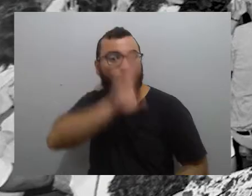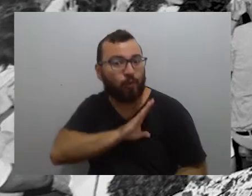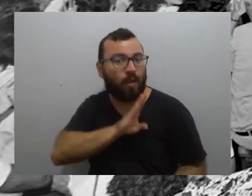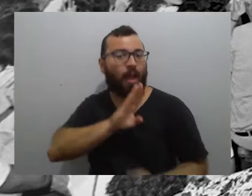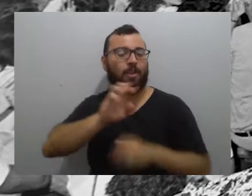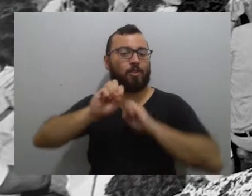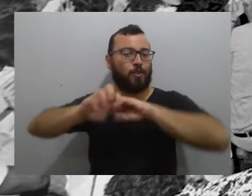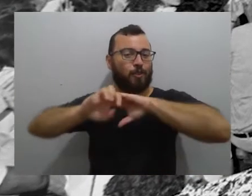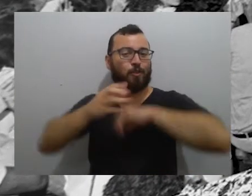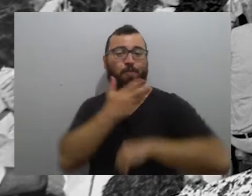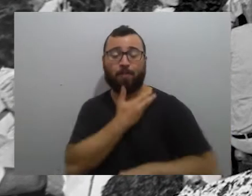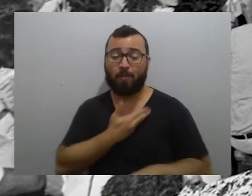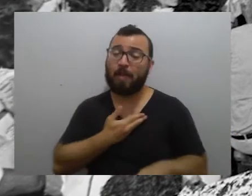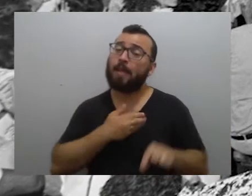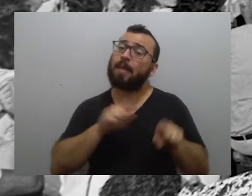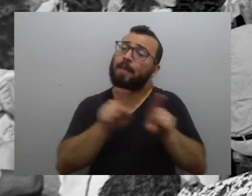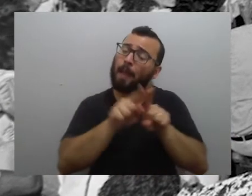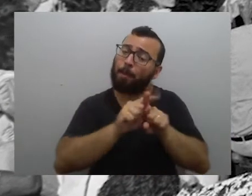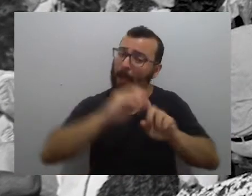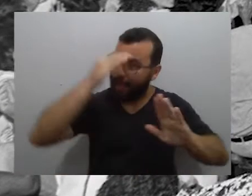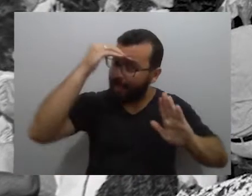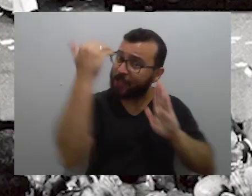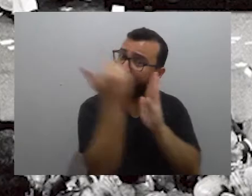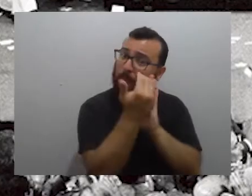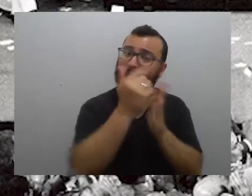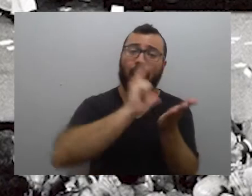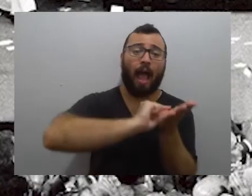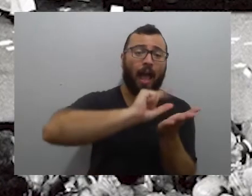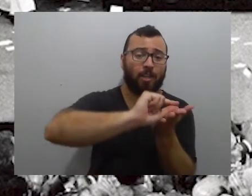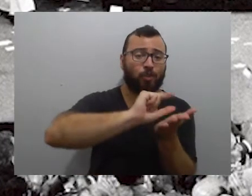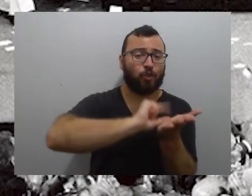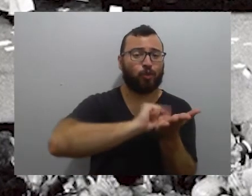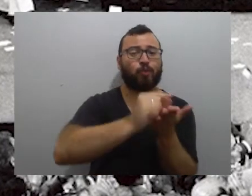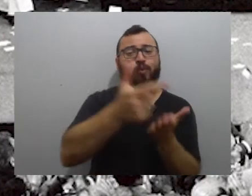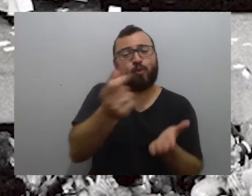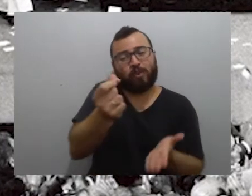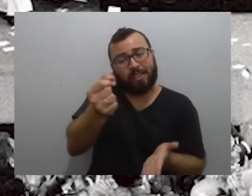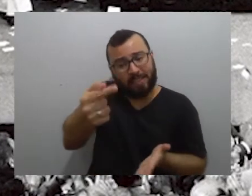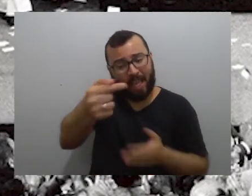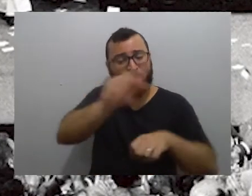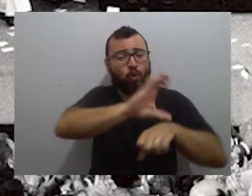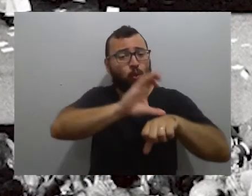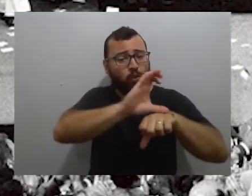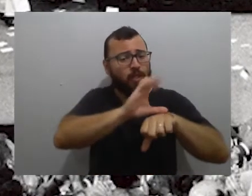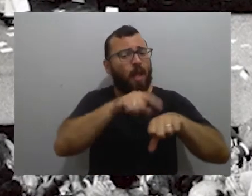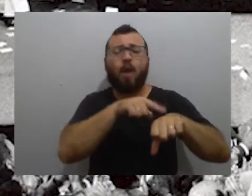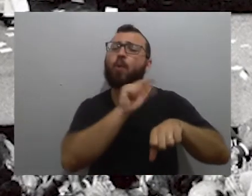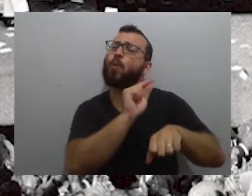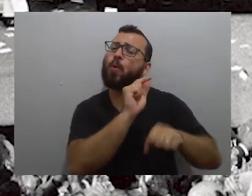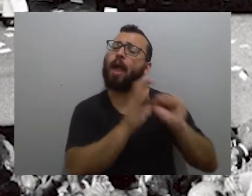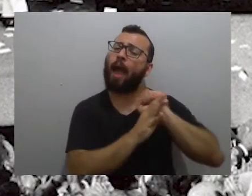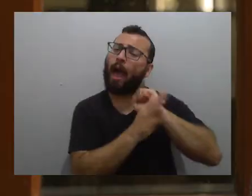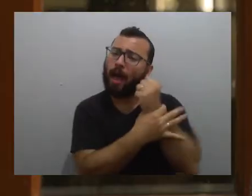a autonomia universitária. A UFRJ deixava a sua marca na redemocratização do